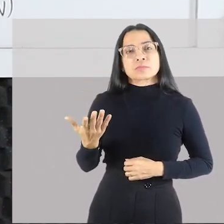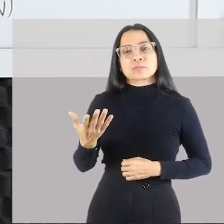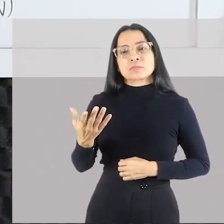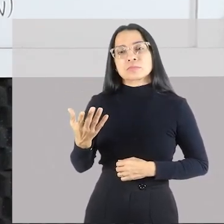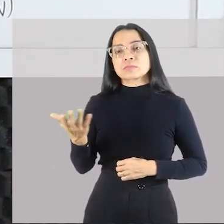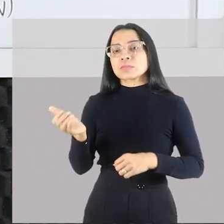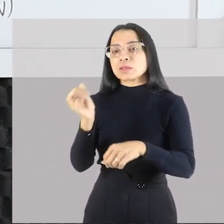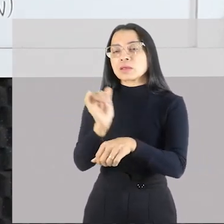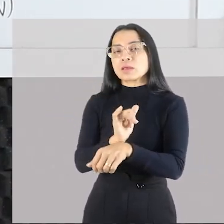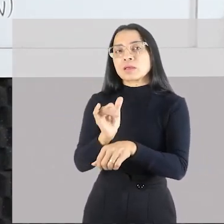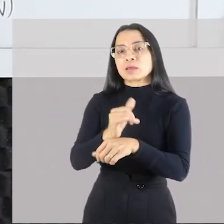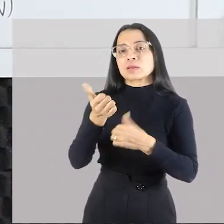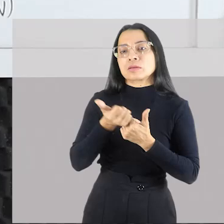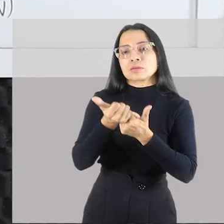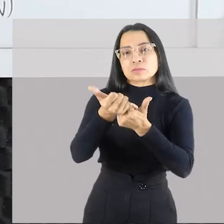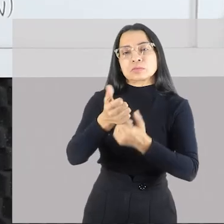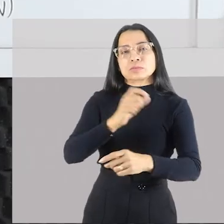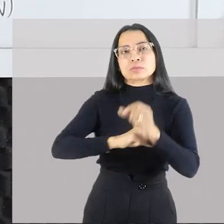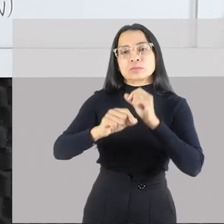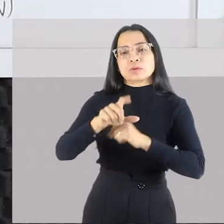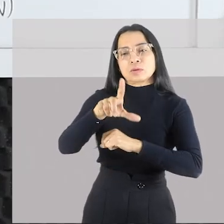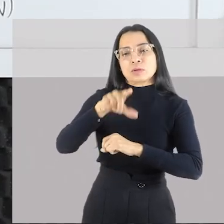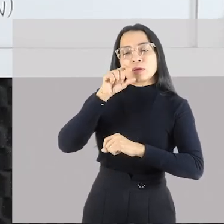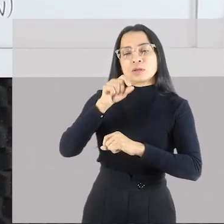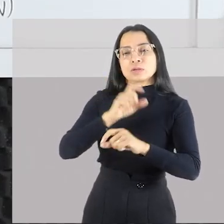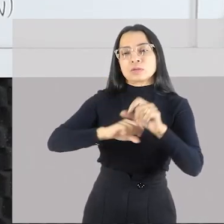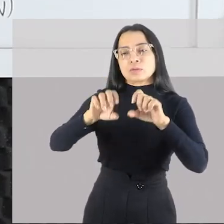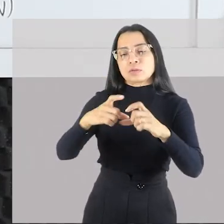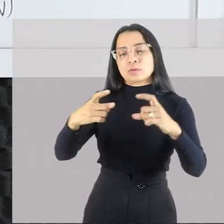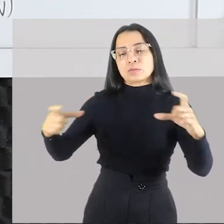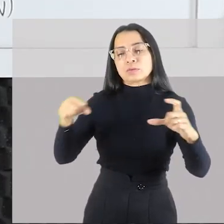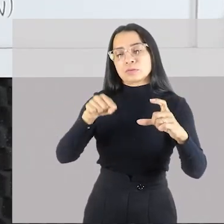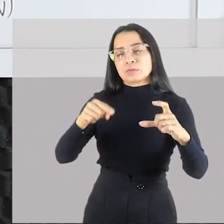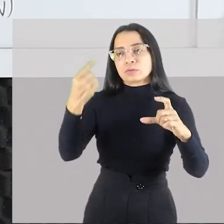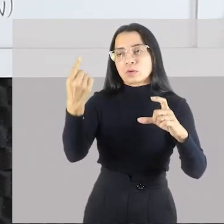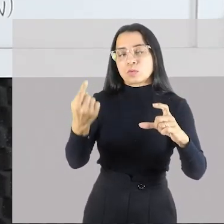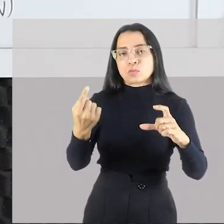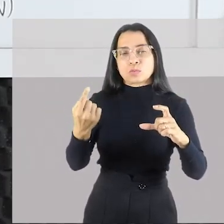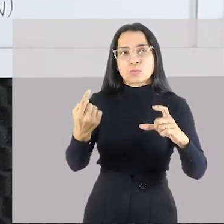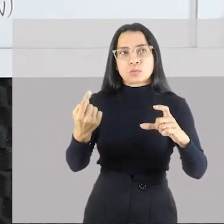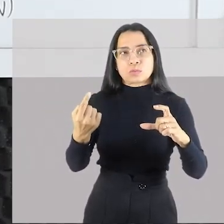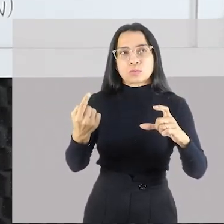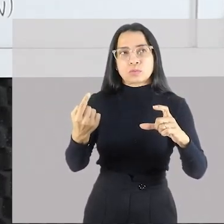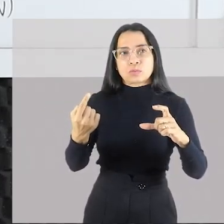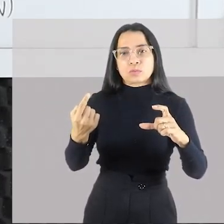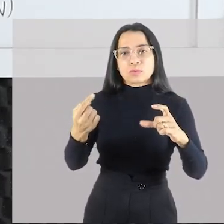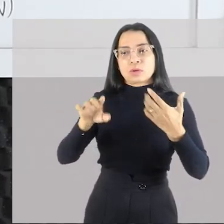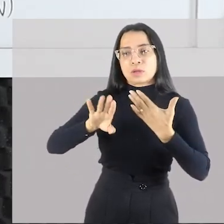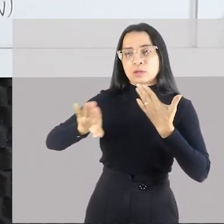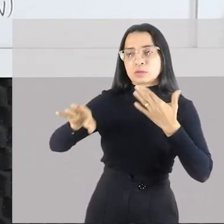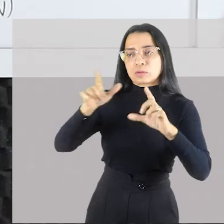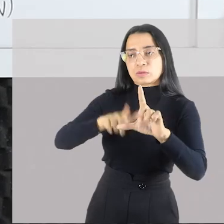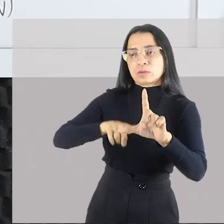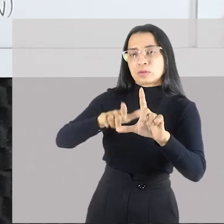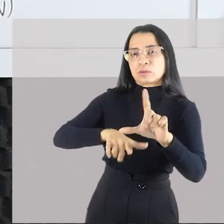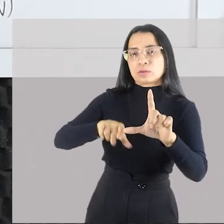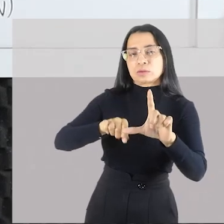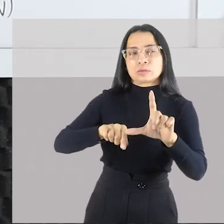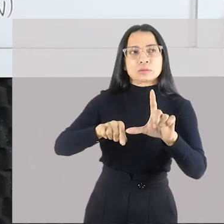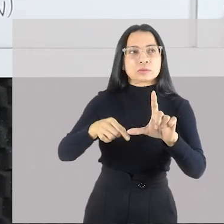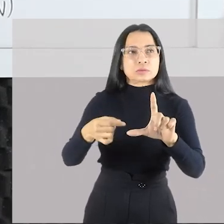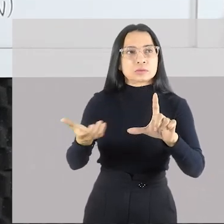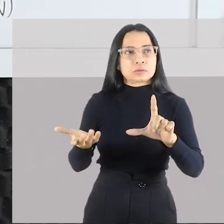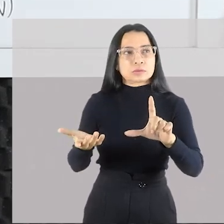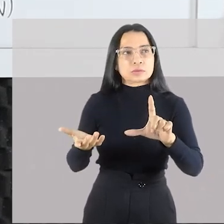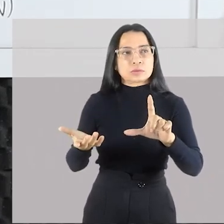da substituição, você escolhe uma equação, chamar aqui de equação 1, e isola uma letra. Então, eu vou